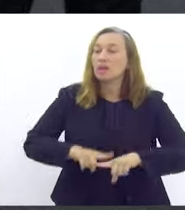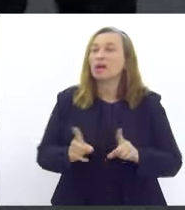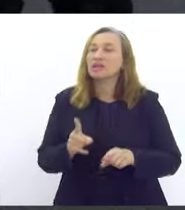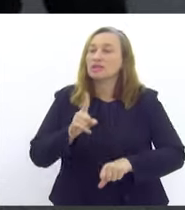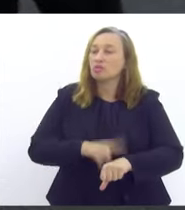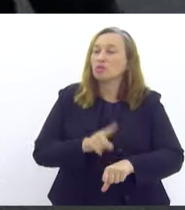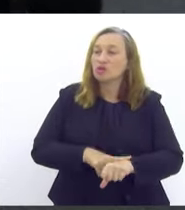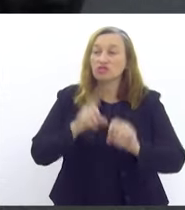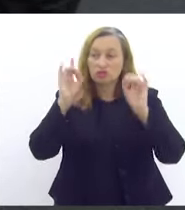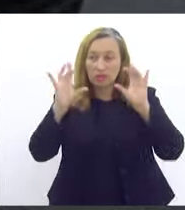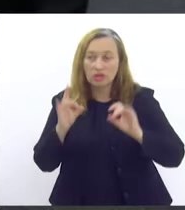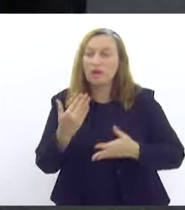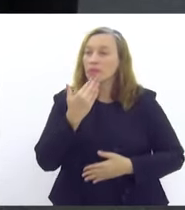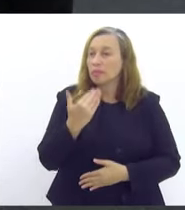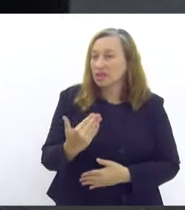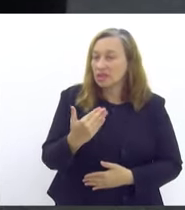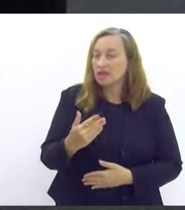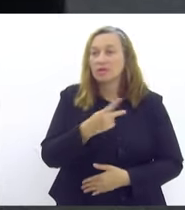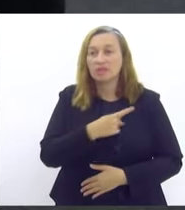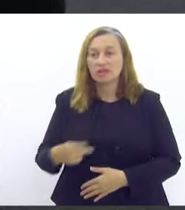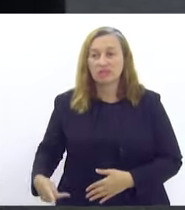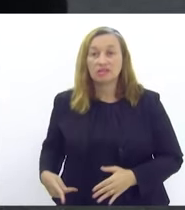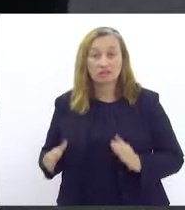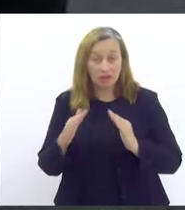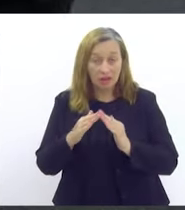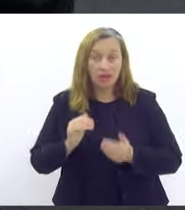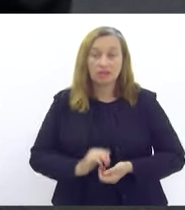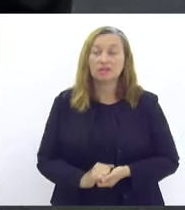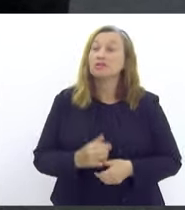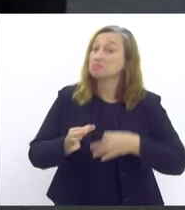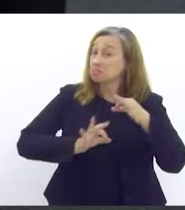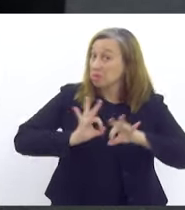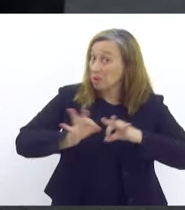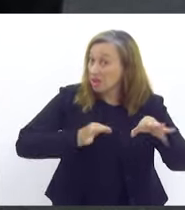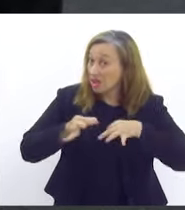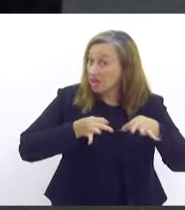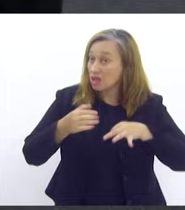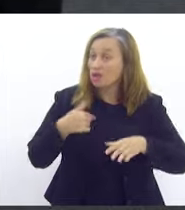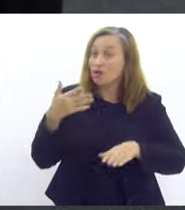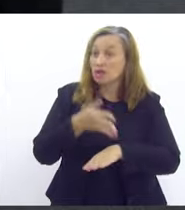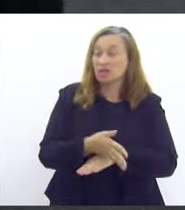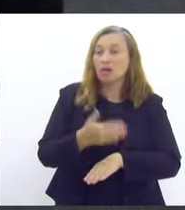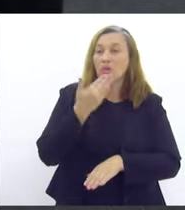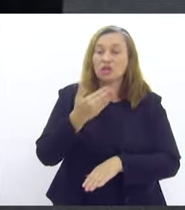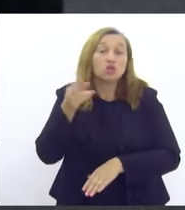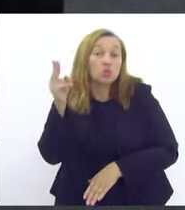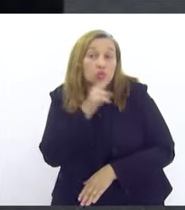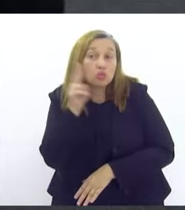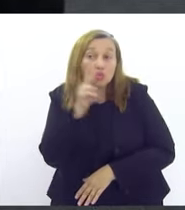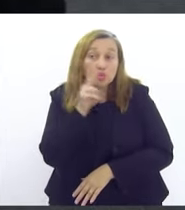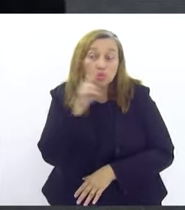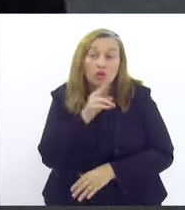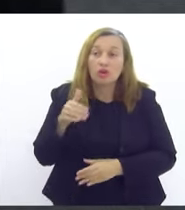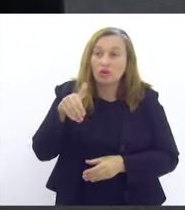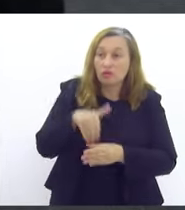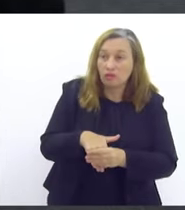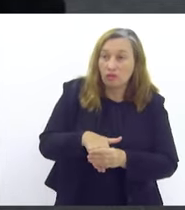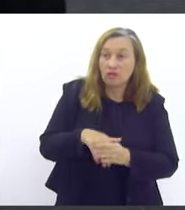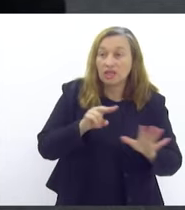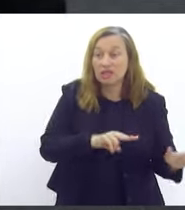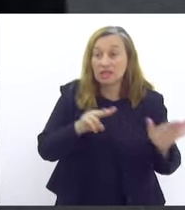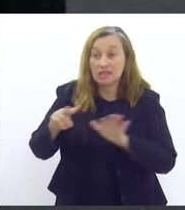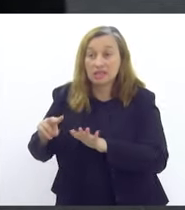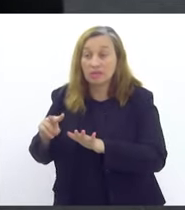momento especial, eu quero pedir à presidência da Casa que se prepare. Eu vou entrar com um pedido de urgência para a gente votar na semana que